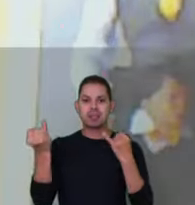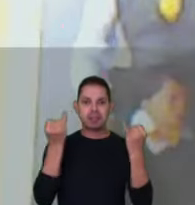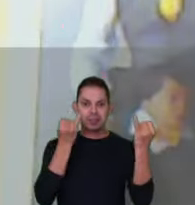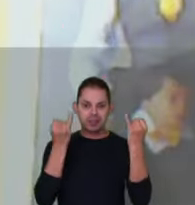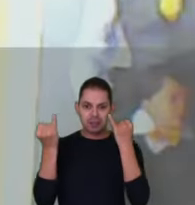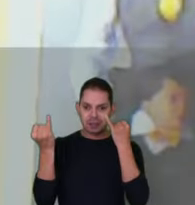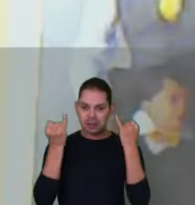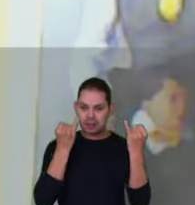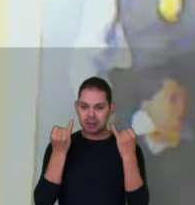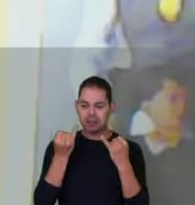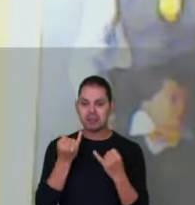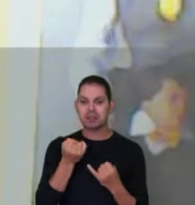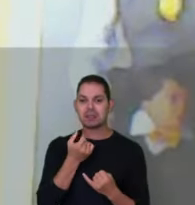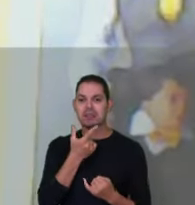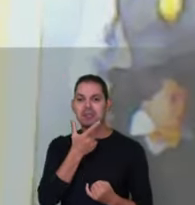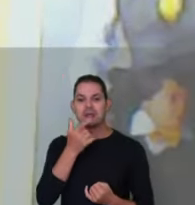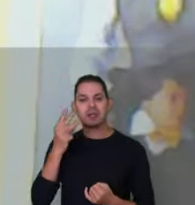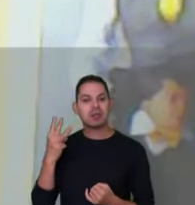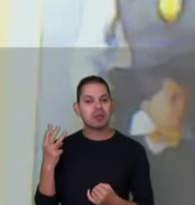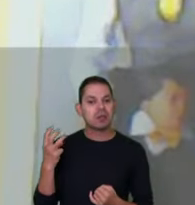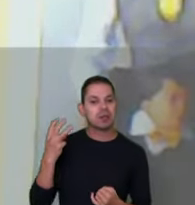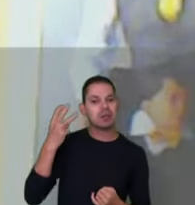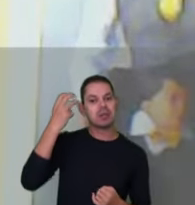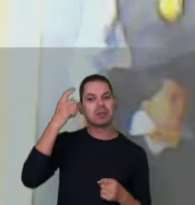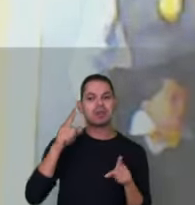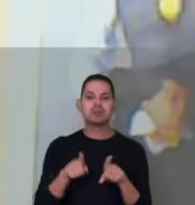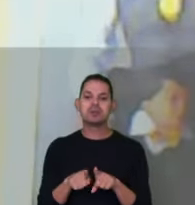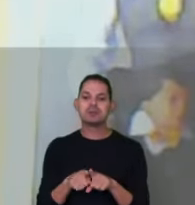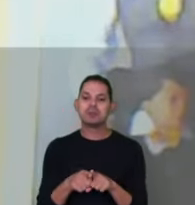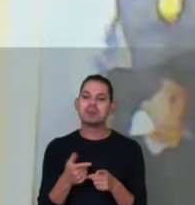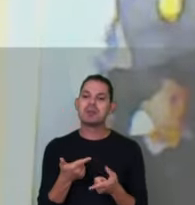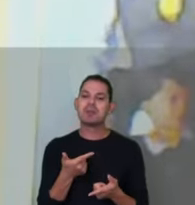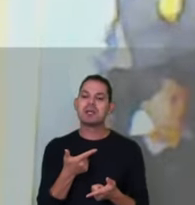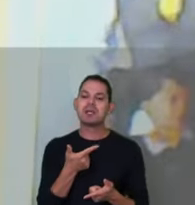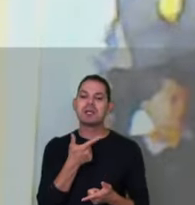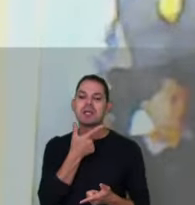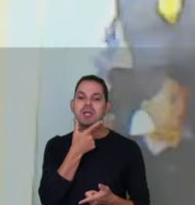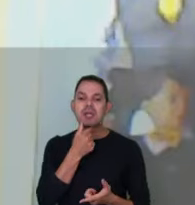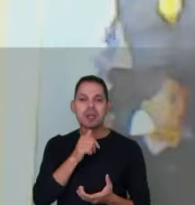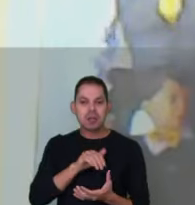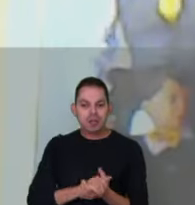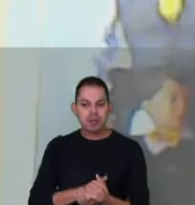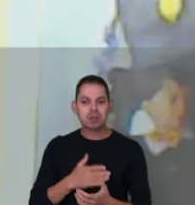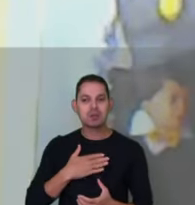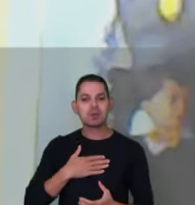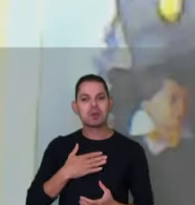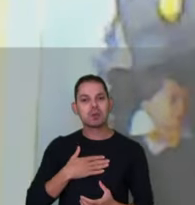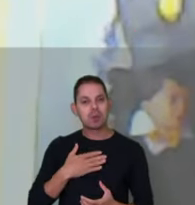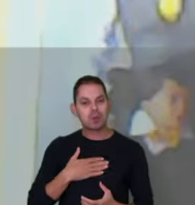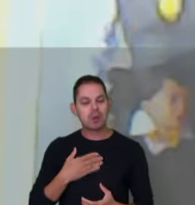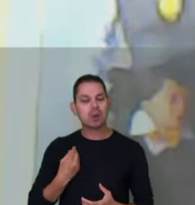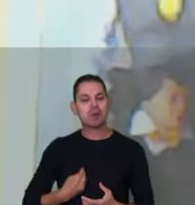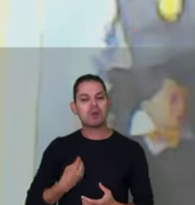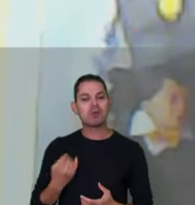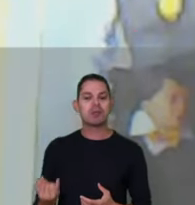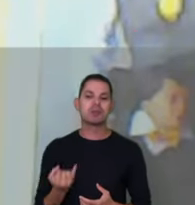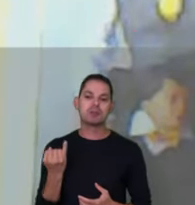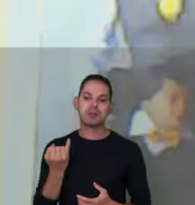que Anderson e Marielle não tenham morrido em vão. Isso sim que eu espero. Obrigada pelo espaço, agradeço